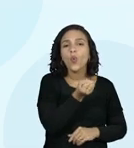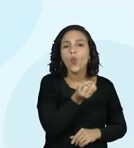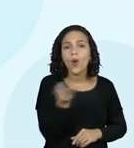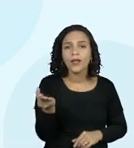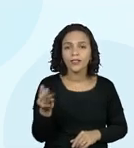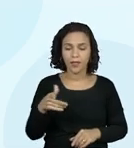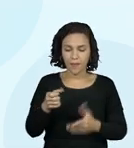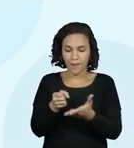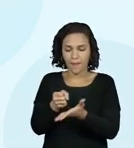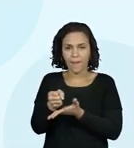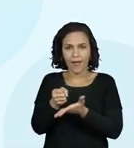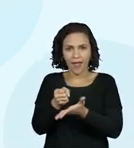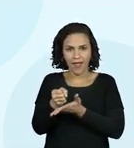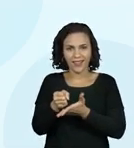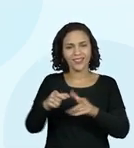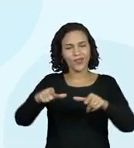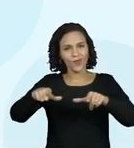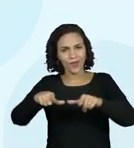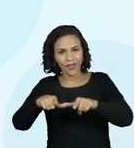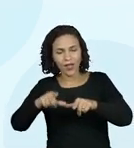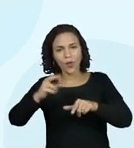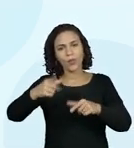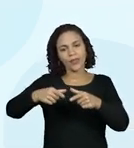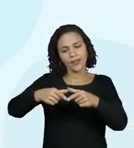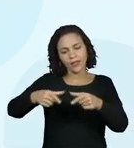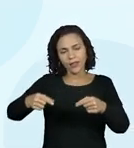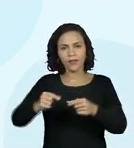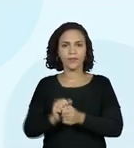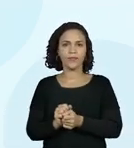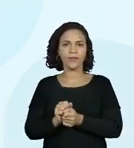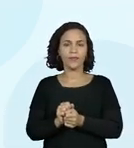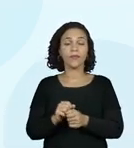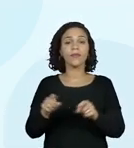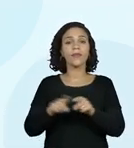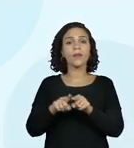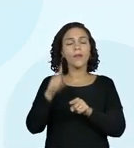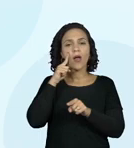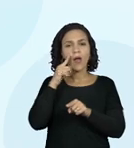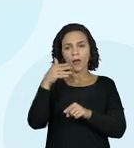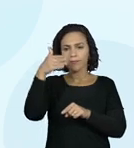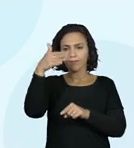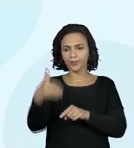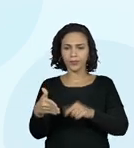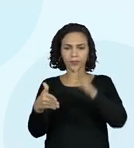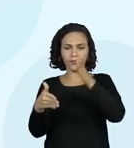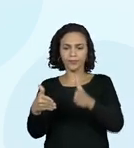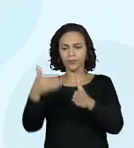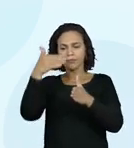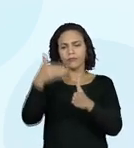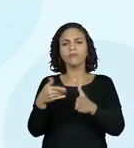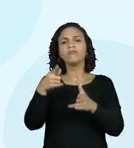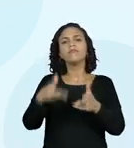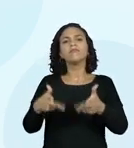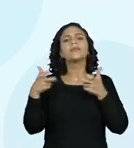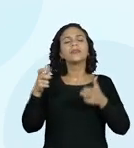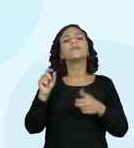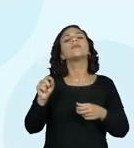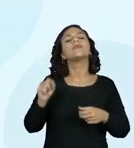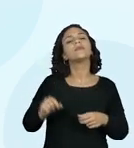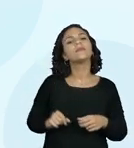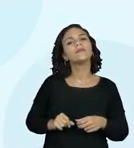base, lembra que a base é quadrada ou triangular, e a quantidade de faces desse prisma, o que você percebeu?